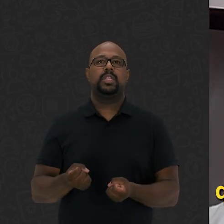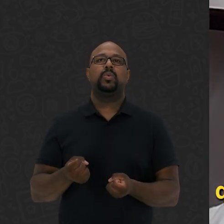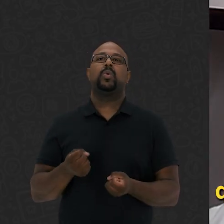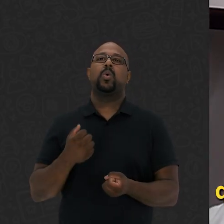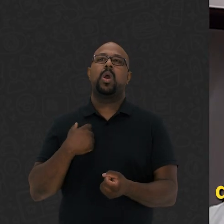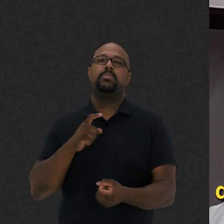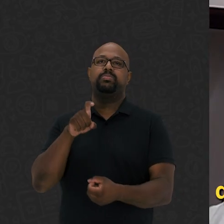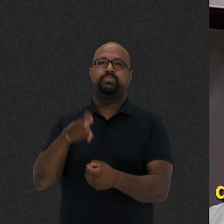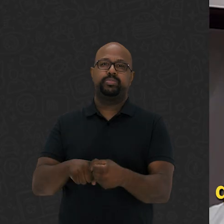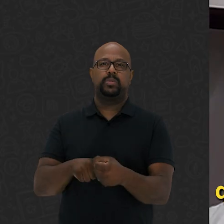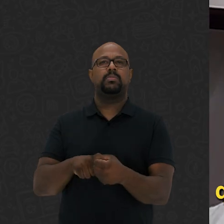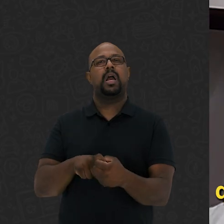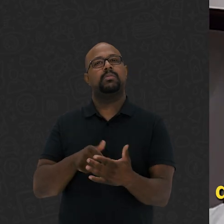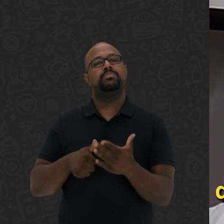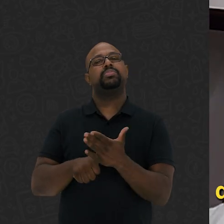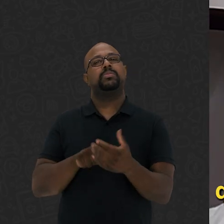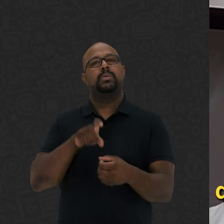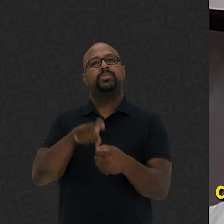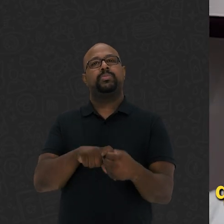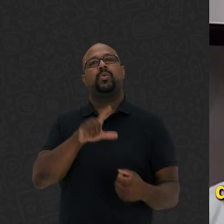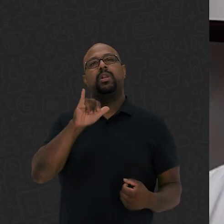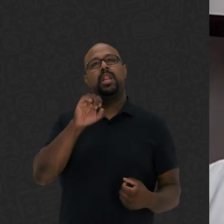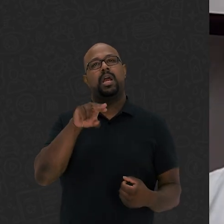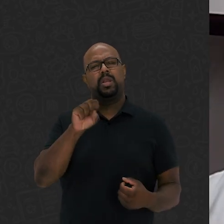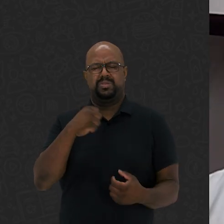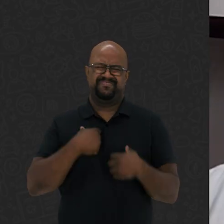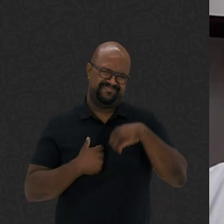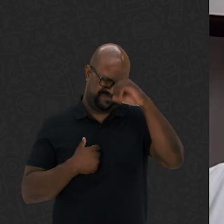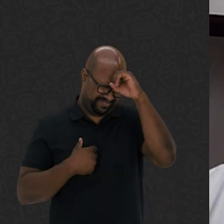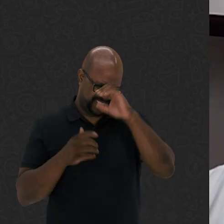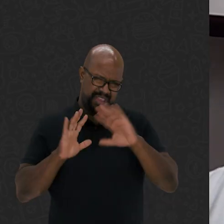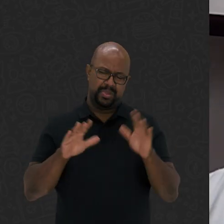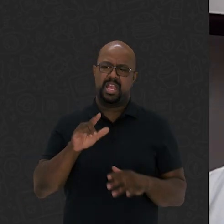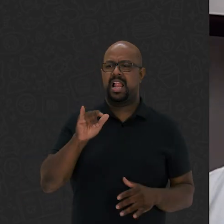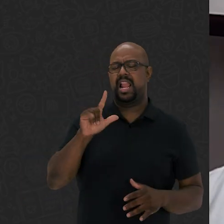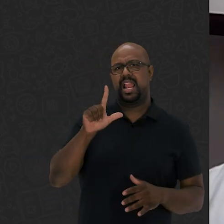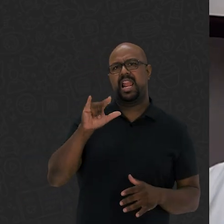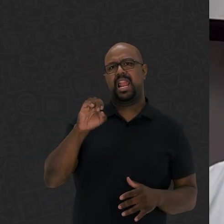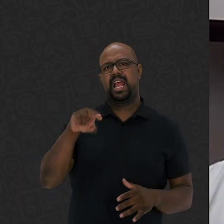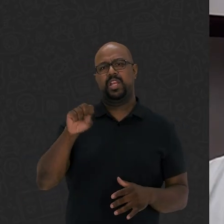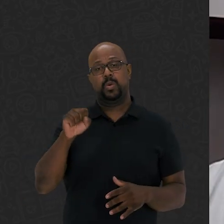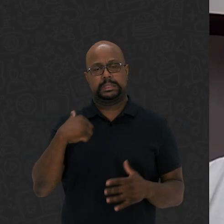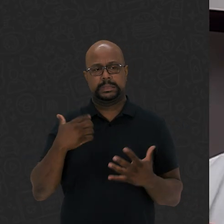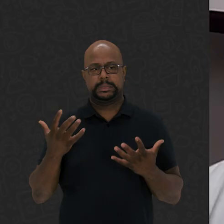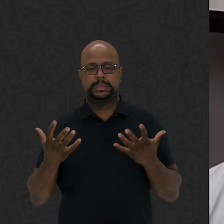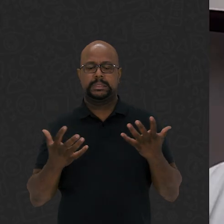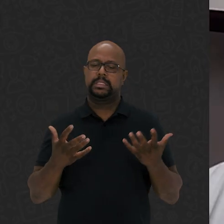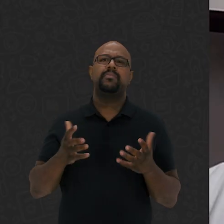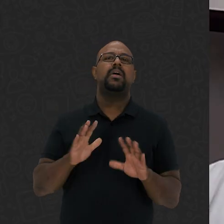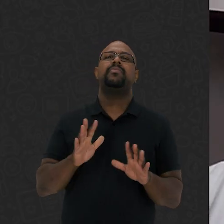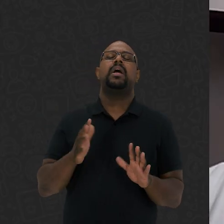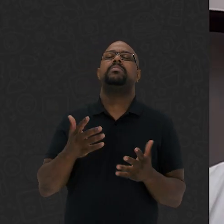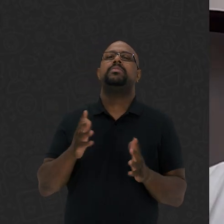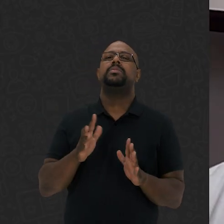aceito para fazer parte do LAIS. Sabia o que era LAIS, né? Aí eu fiquei assim, eu